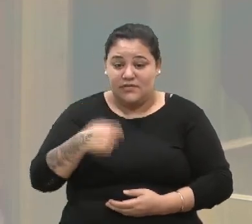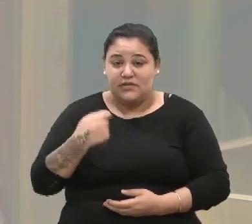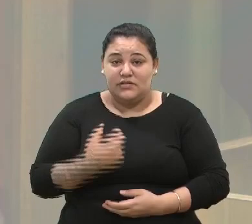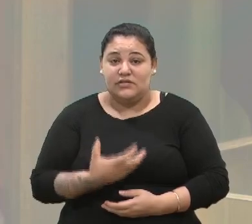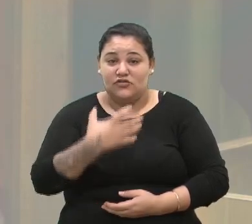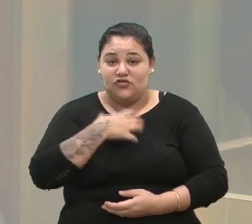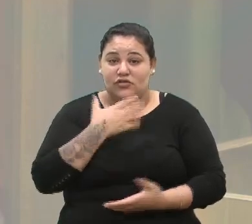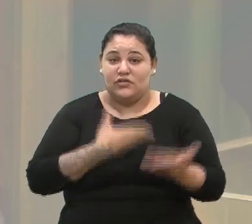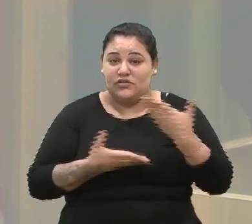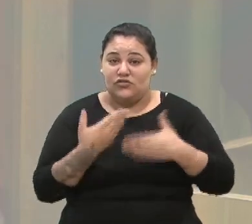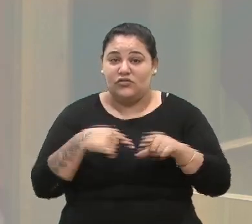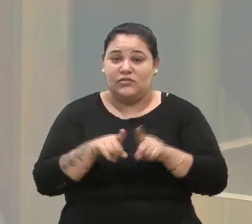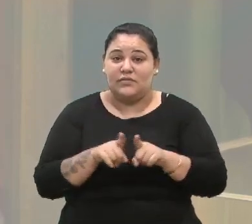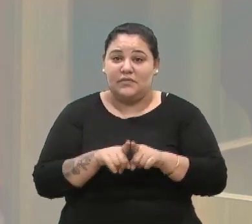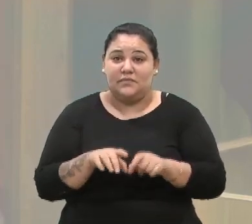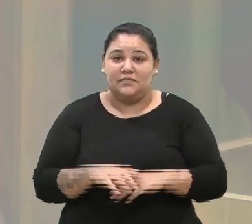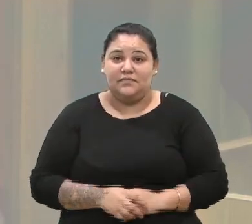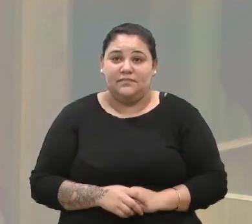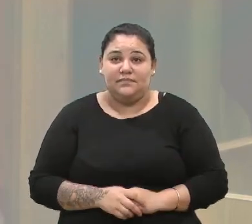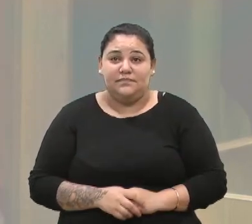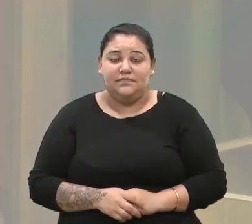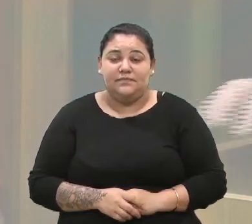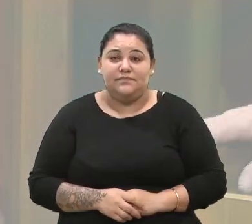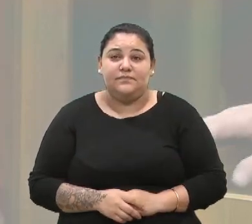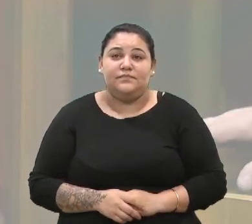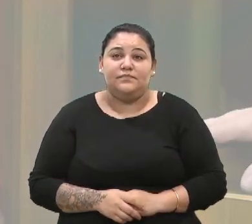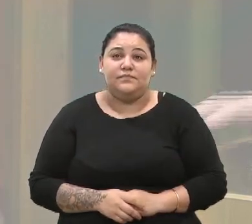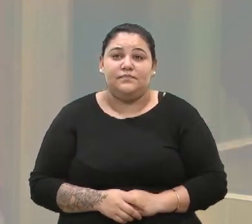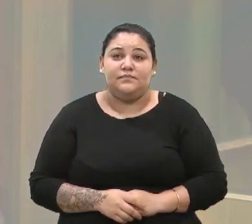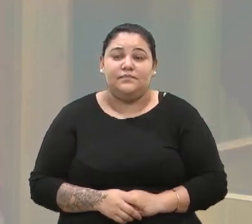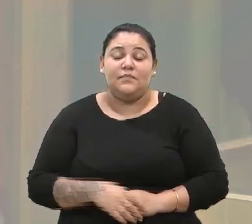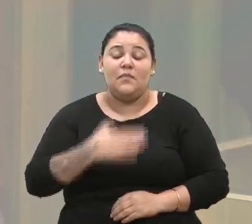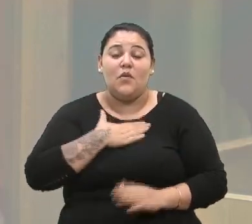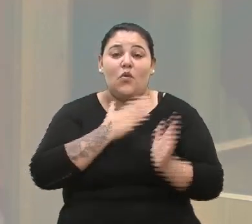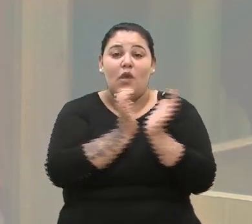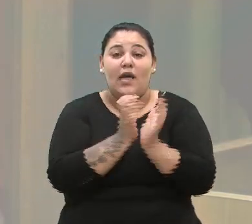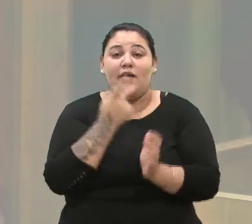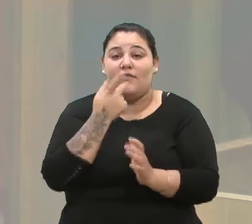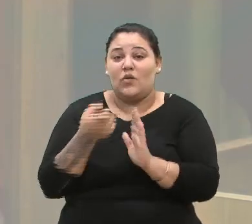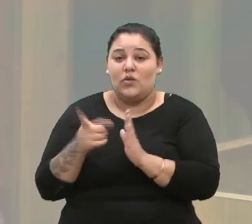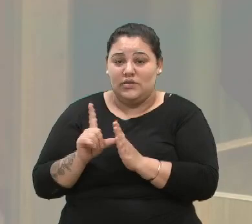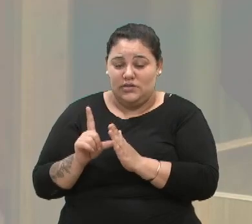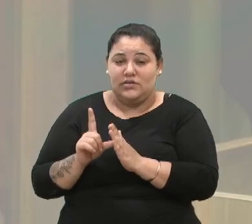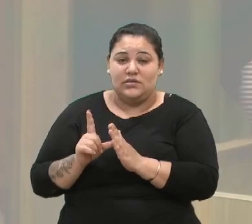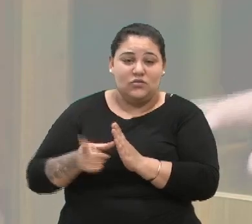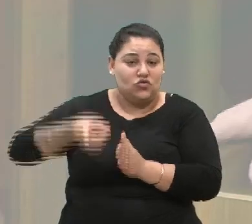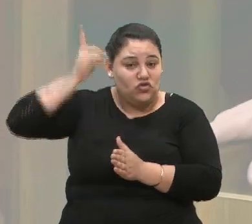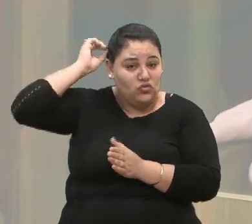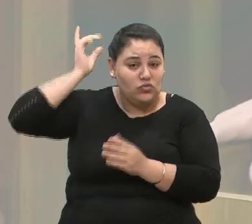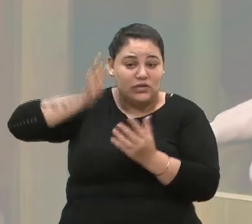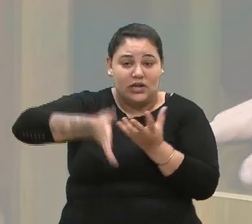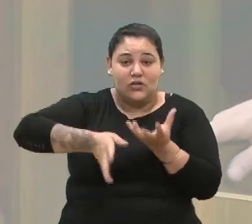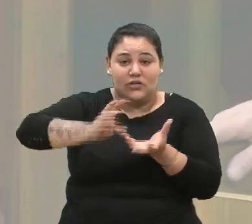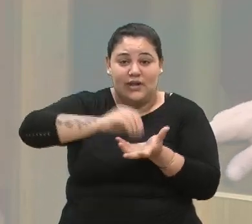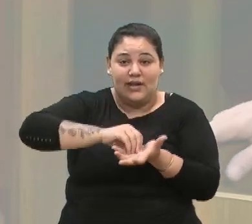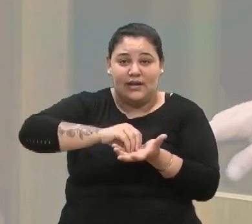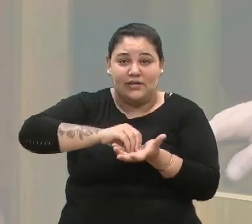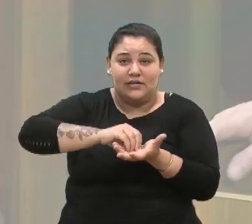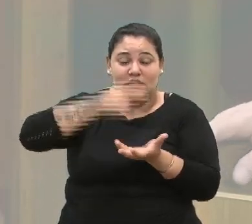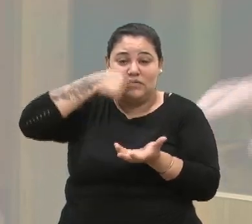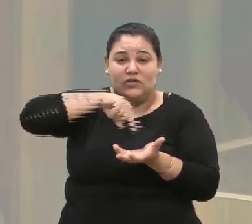atendido. Quando o vereador, meu colega acabou de falar aqui sobre a Codeca, nós acabamos de chamar